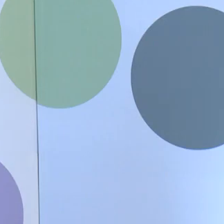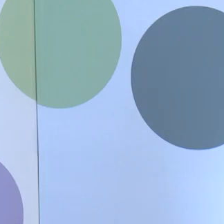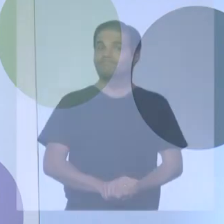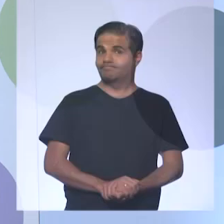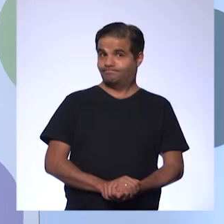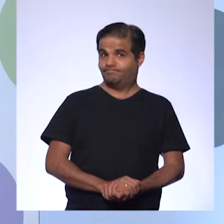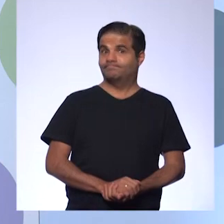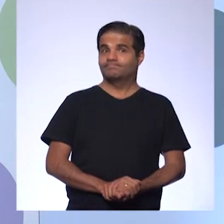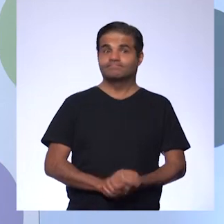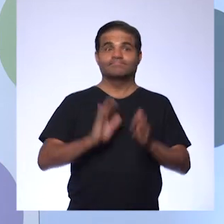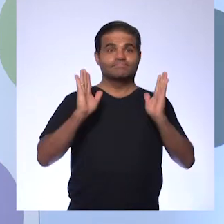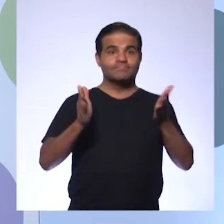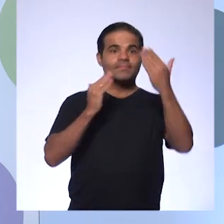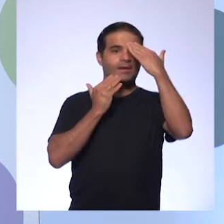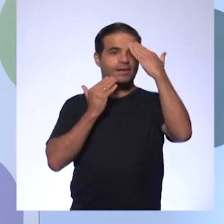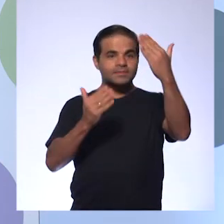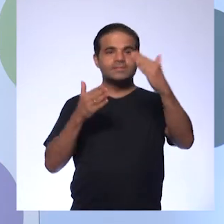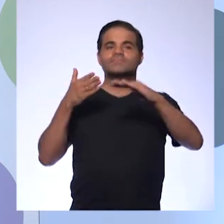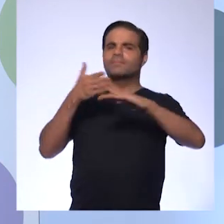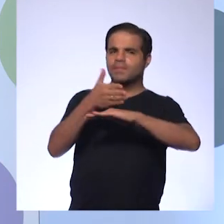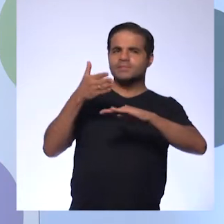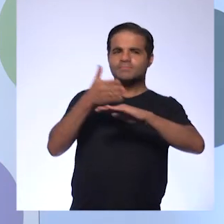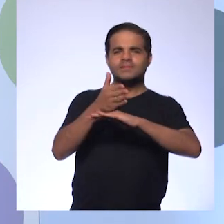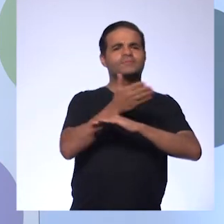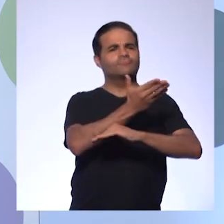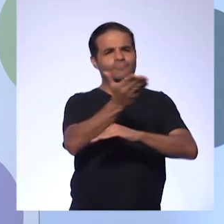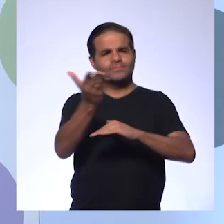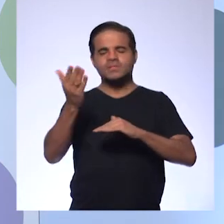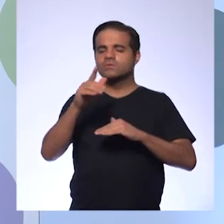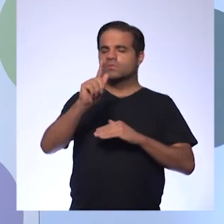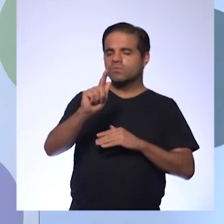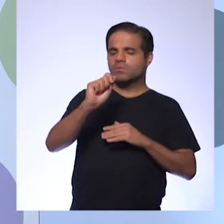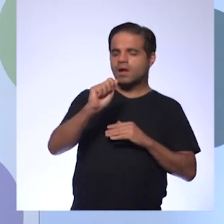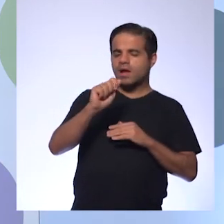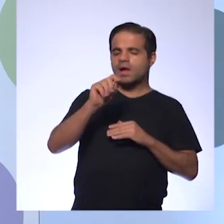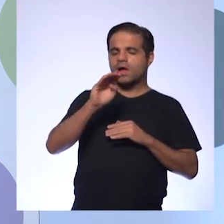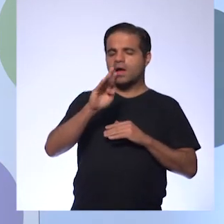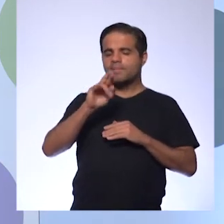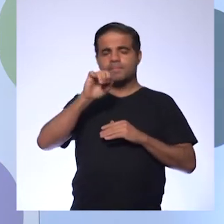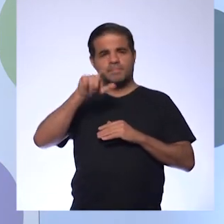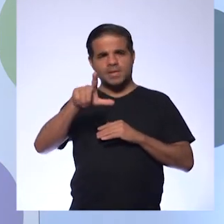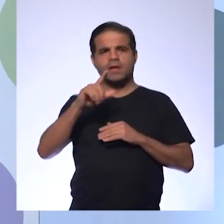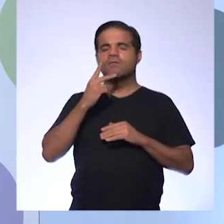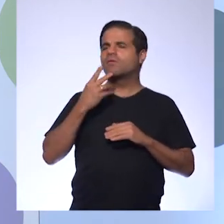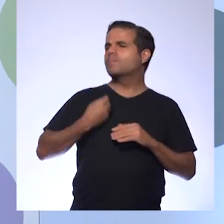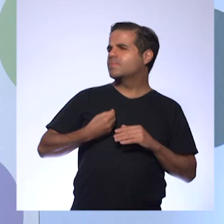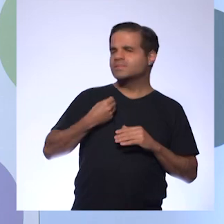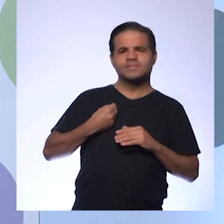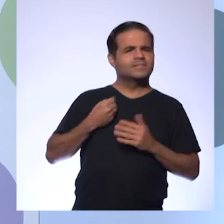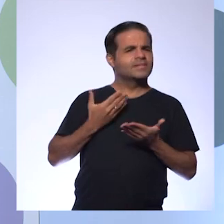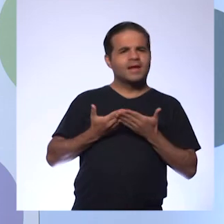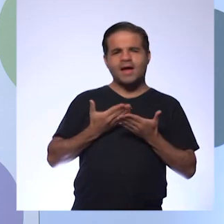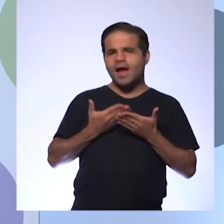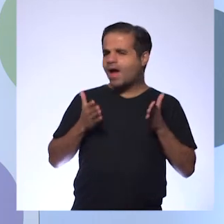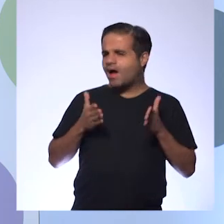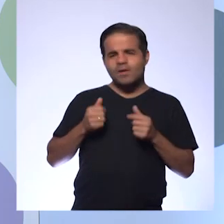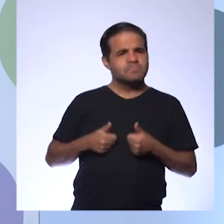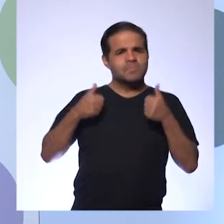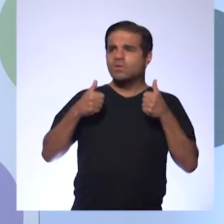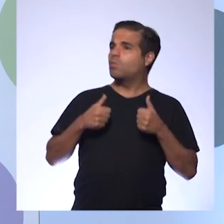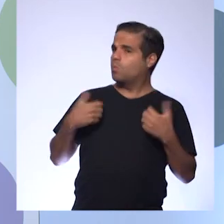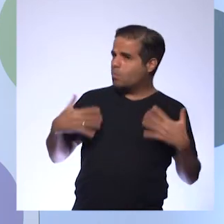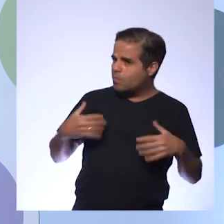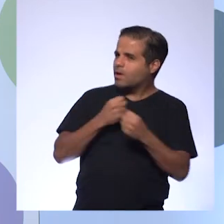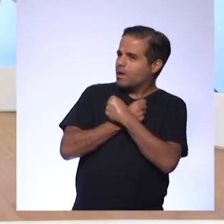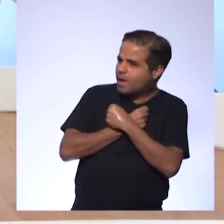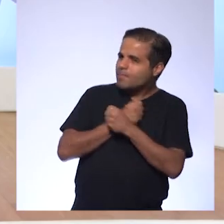E aí nós agradecemos a participação de vocês. O Gabriel, ele fala que está presente, que é a melhor aula, manda um monte de Ô, coraçãozinho. Gabriel, grande abraço